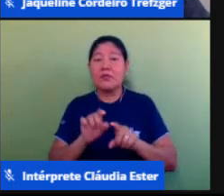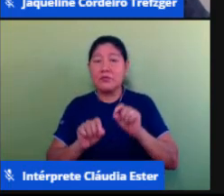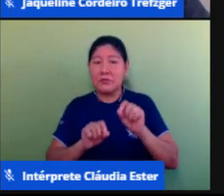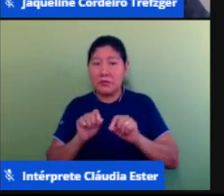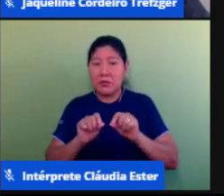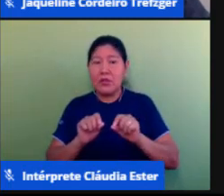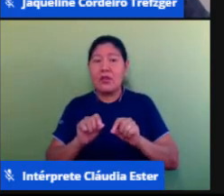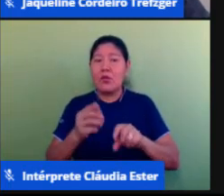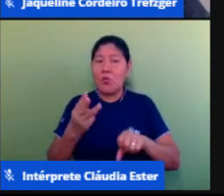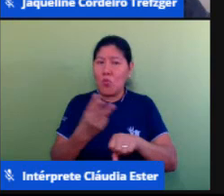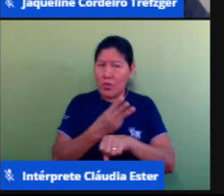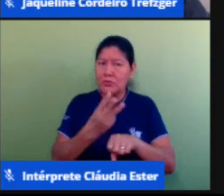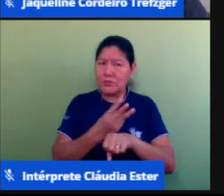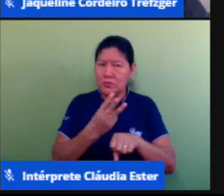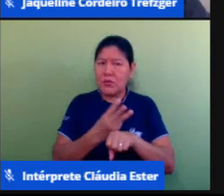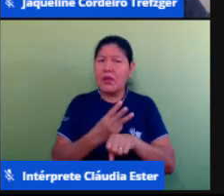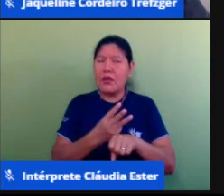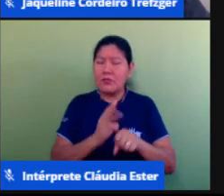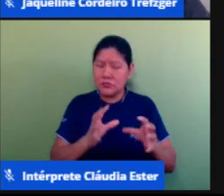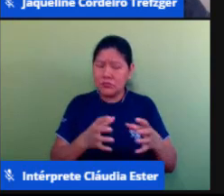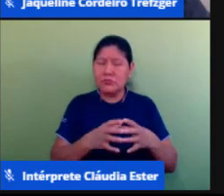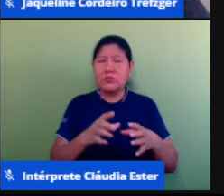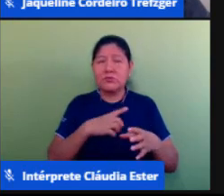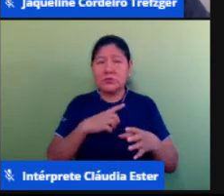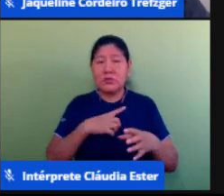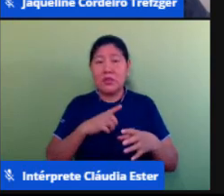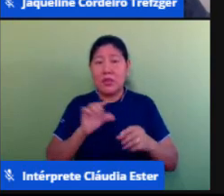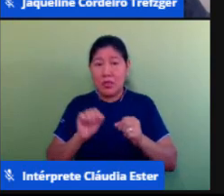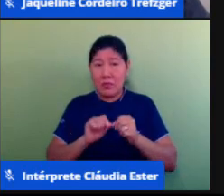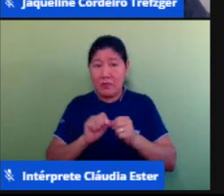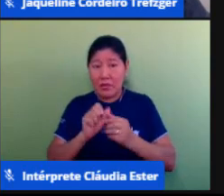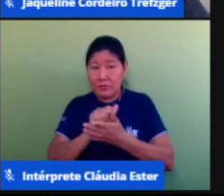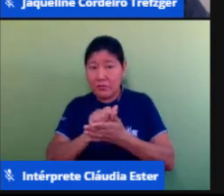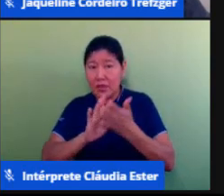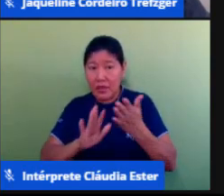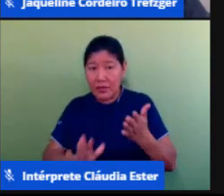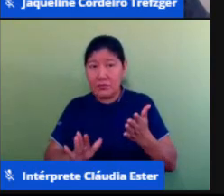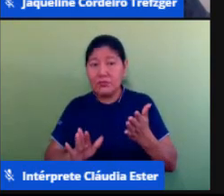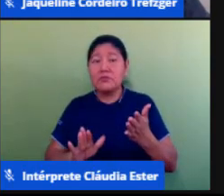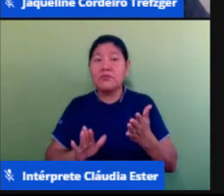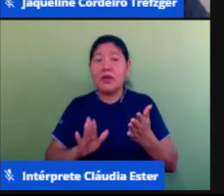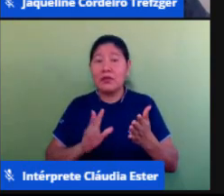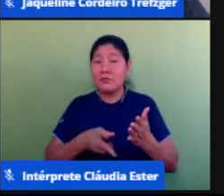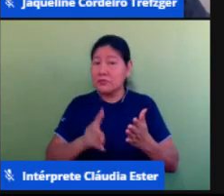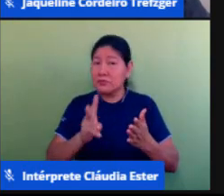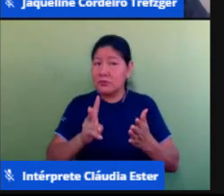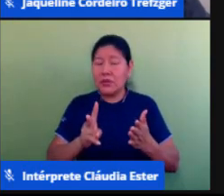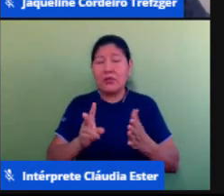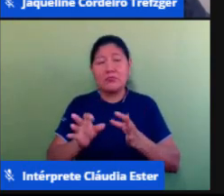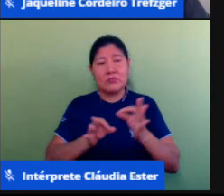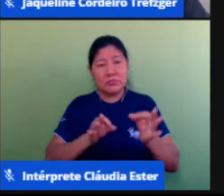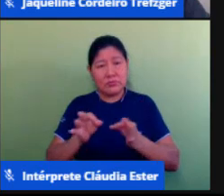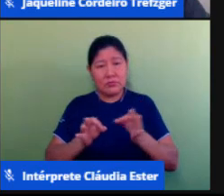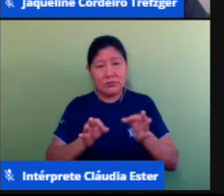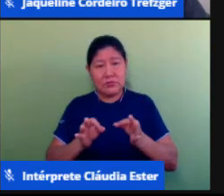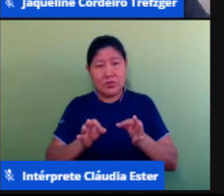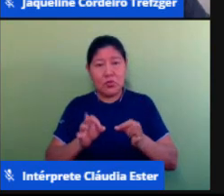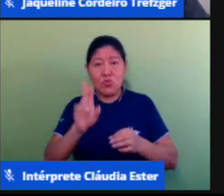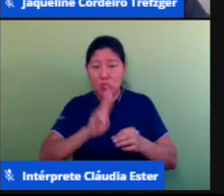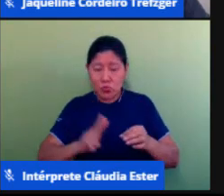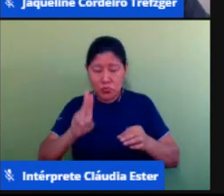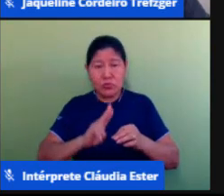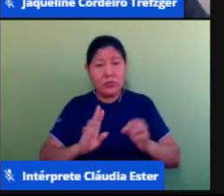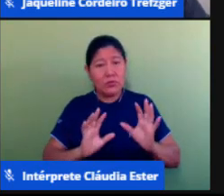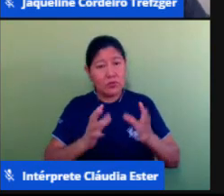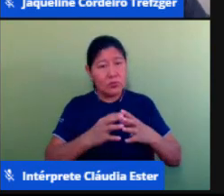na Escola de Eulália. Então, eu trabalho com eles, posto tanto no Face quanto no WhatsApp, né? Porque muitas